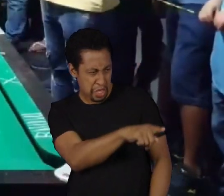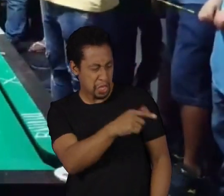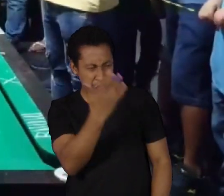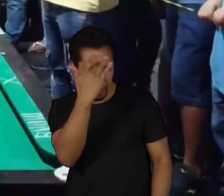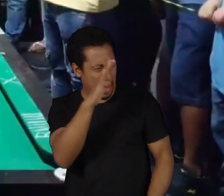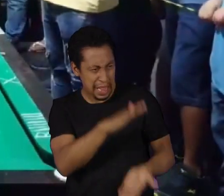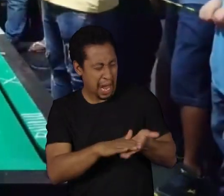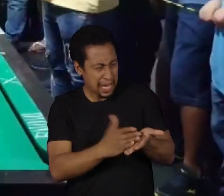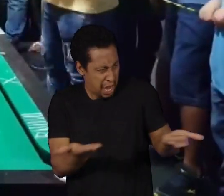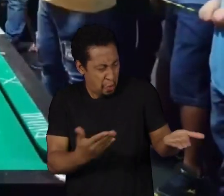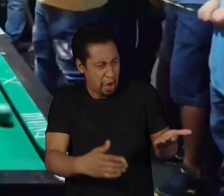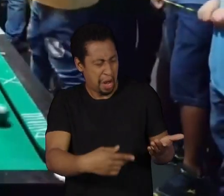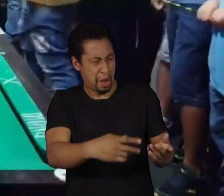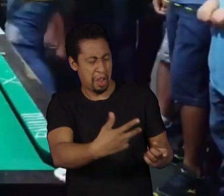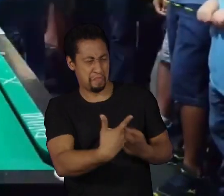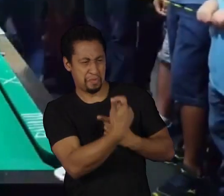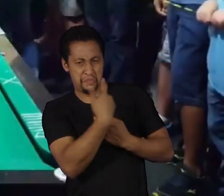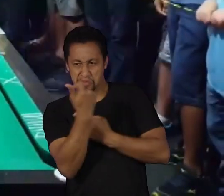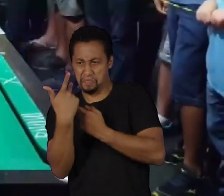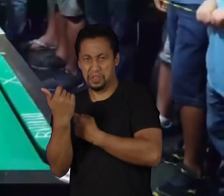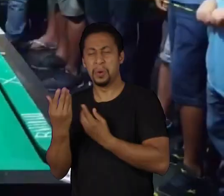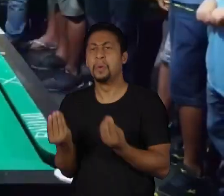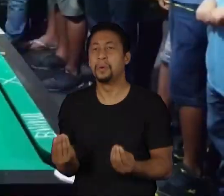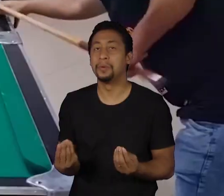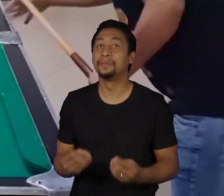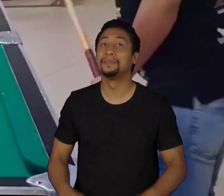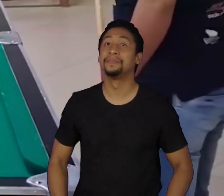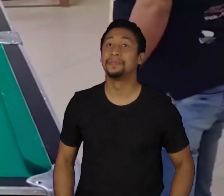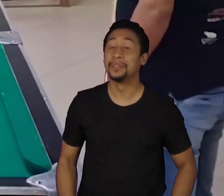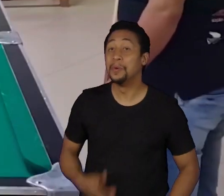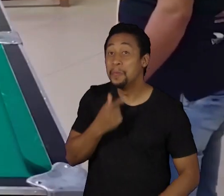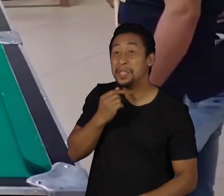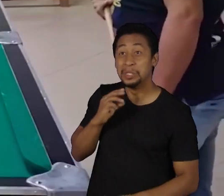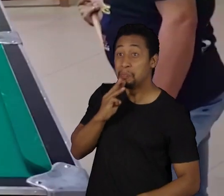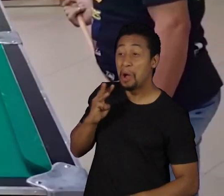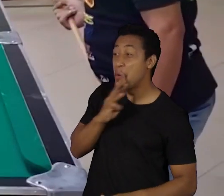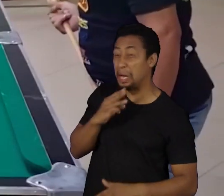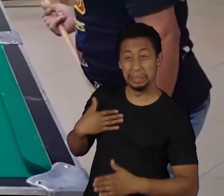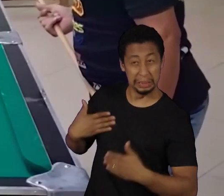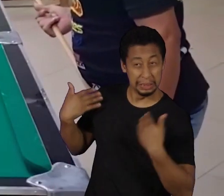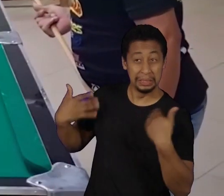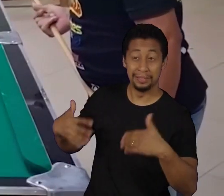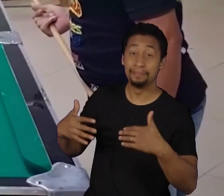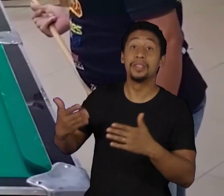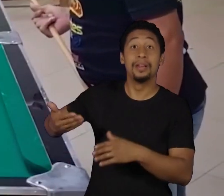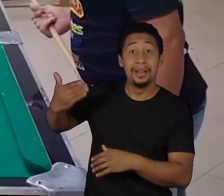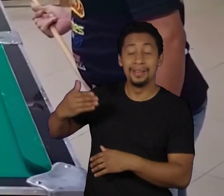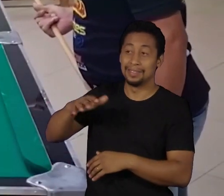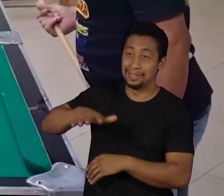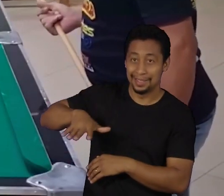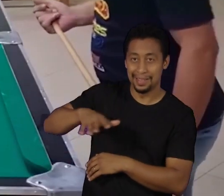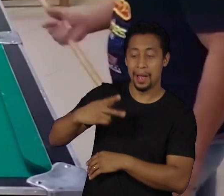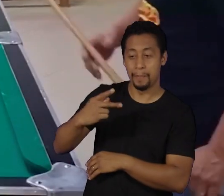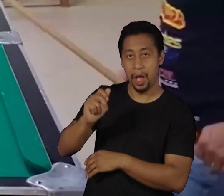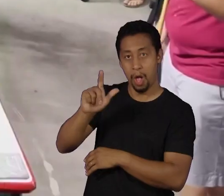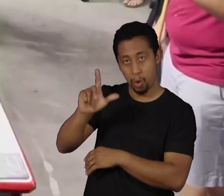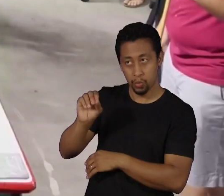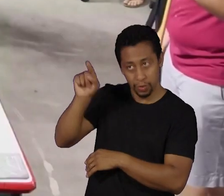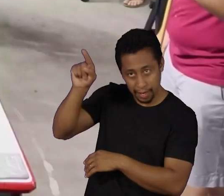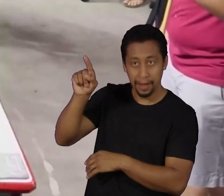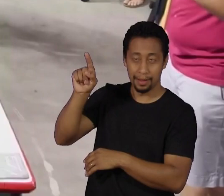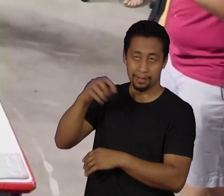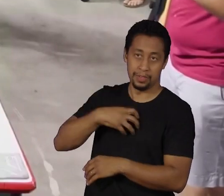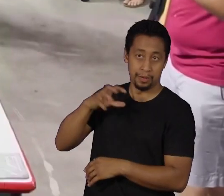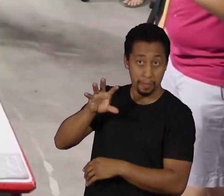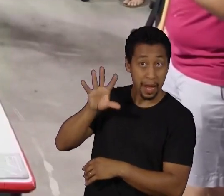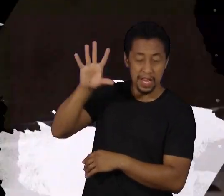aqui. Baianinho, assustador de Mauá. Já era o campeão do Paulo Afonso com 15 anos de idade, já era o campeão de lá e dos